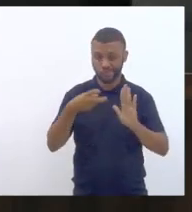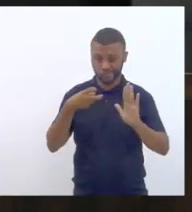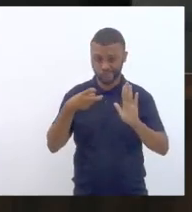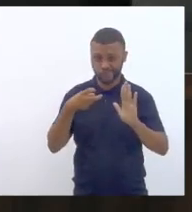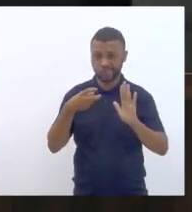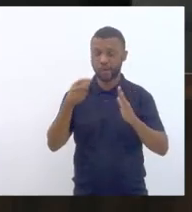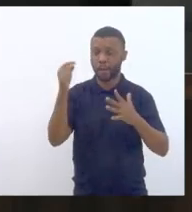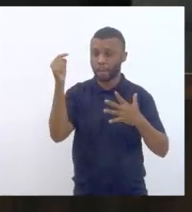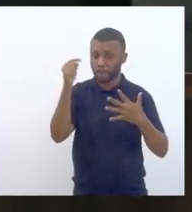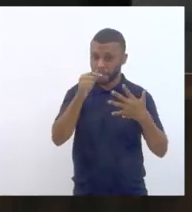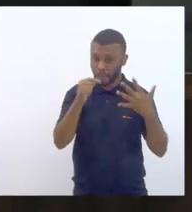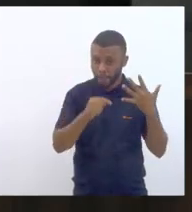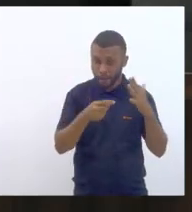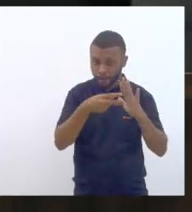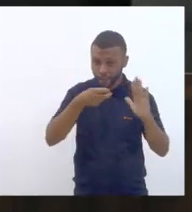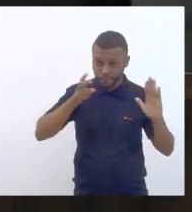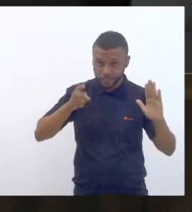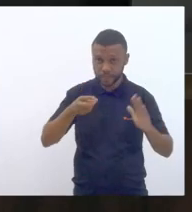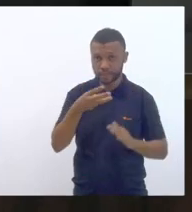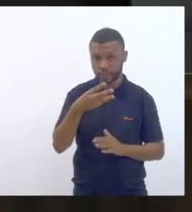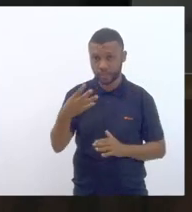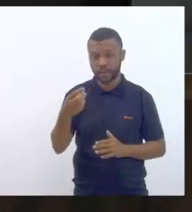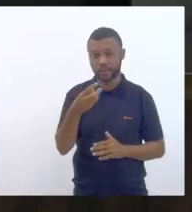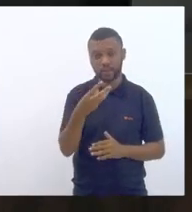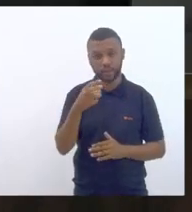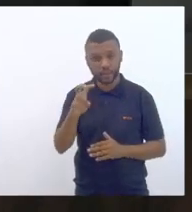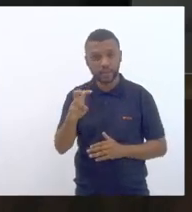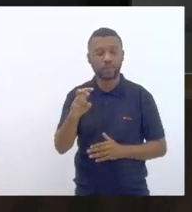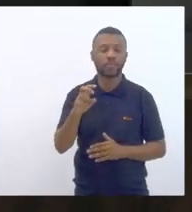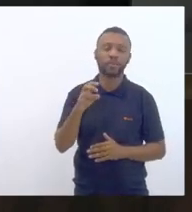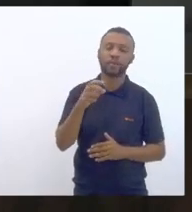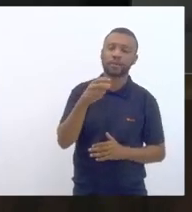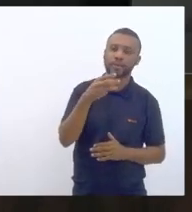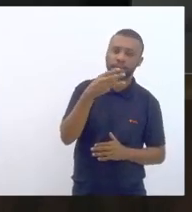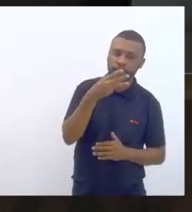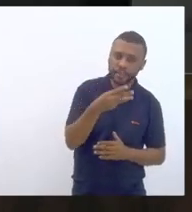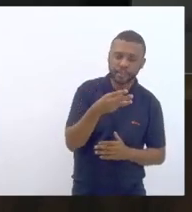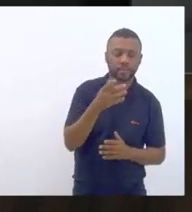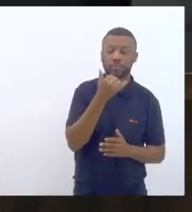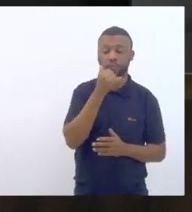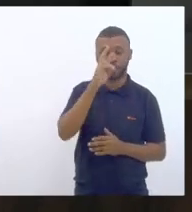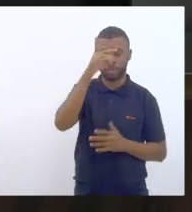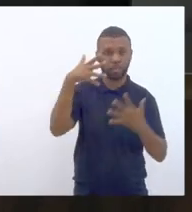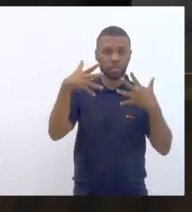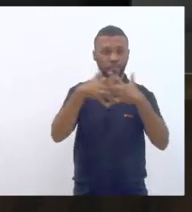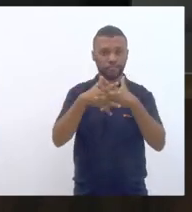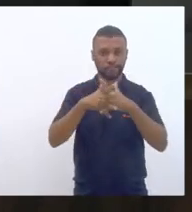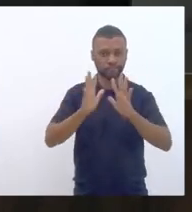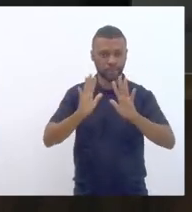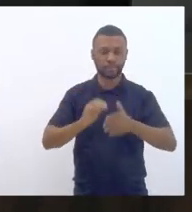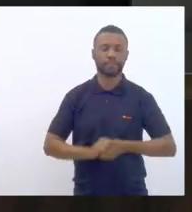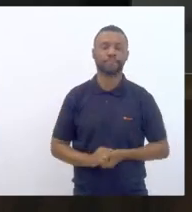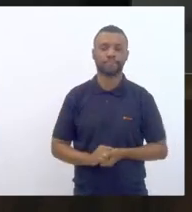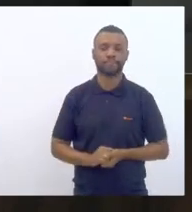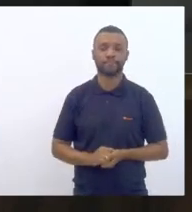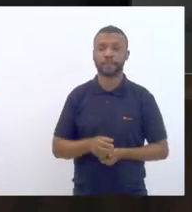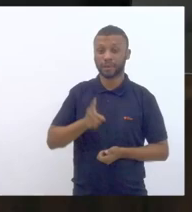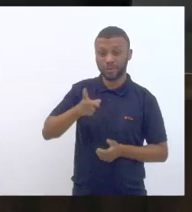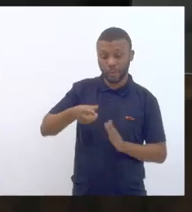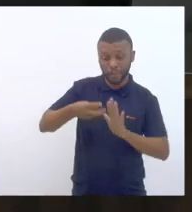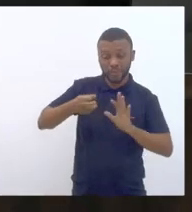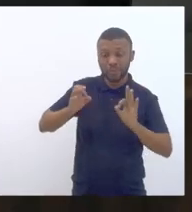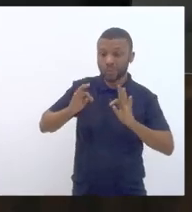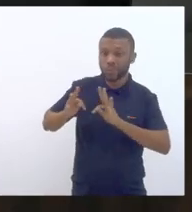Mantidos. Vamos lá os mantidos. 34º, 35º. Perdão. Vamos manter